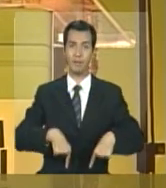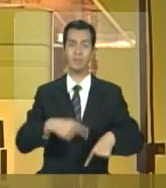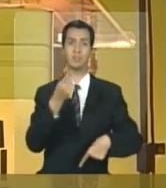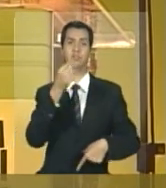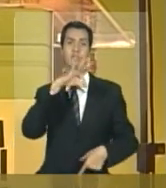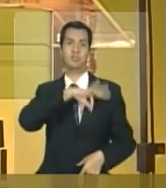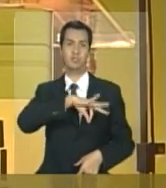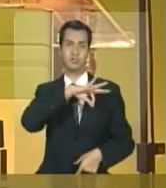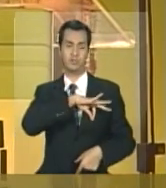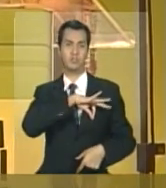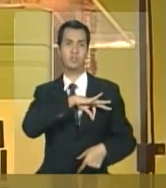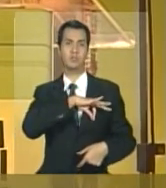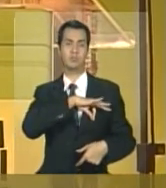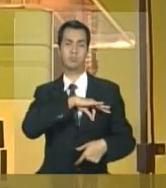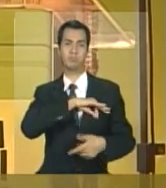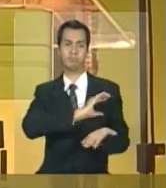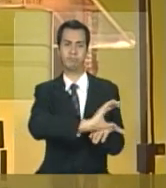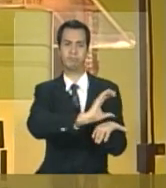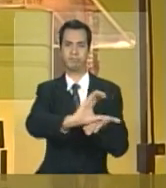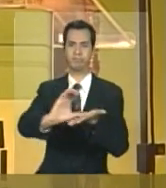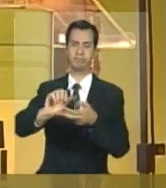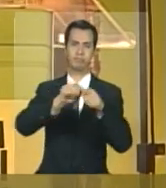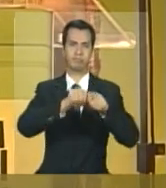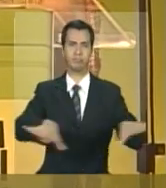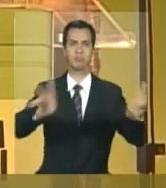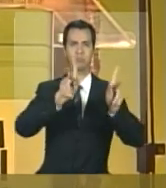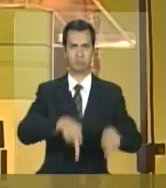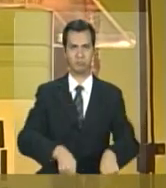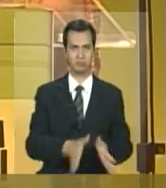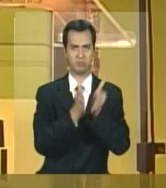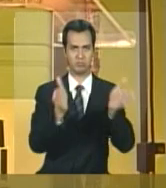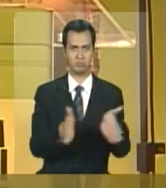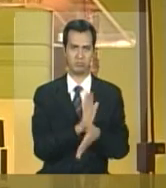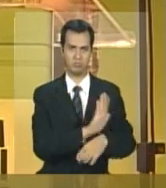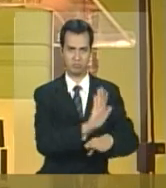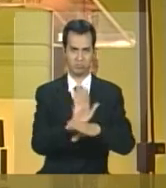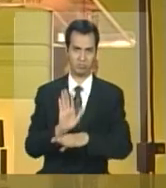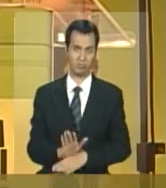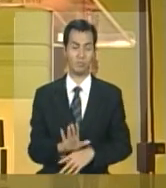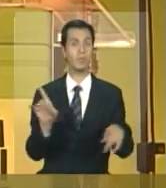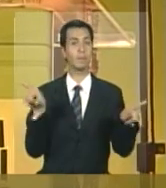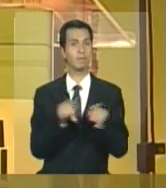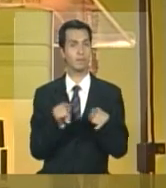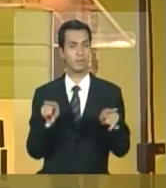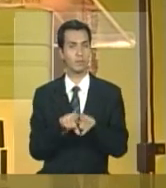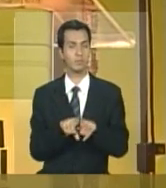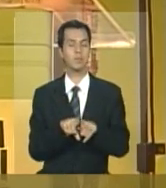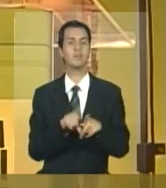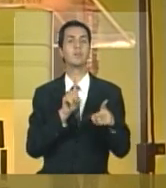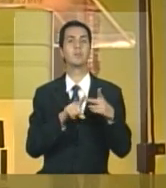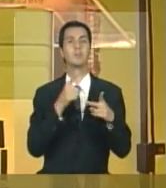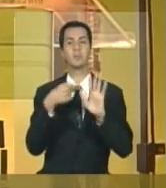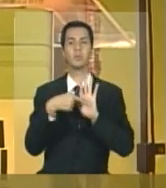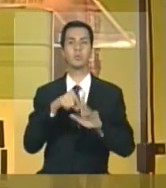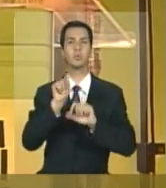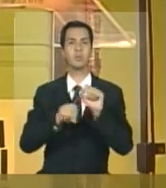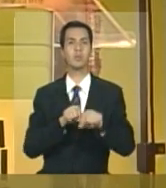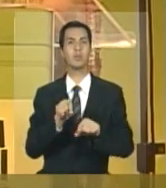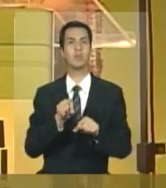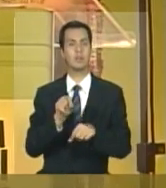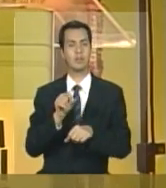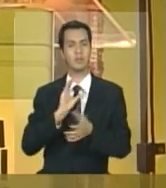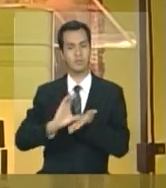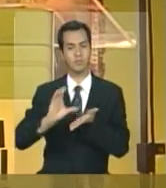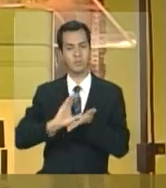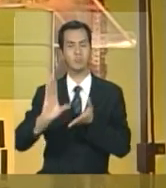de renda no nosso país, que apontam para investimento no mercado interno, que